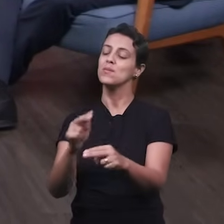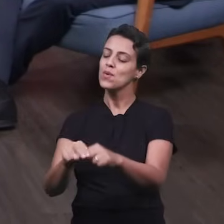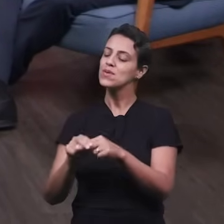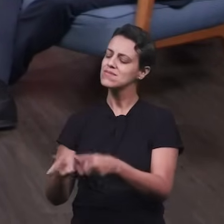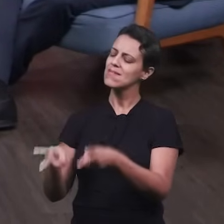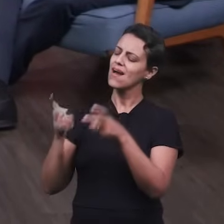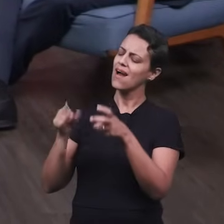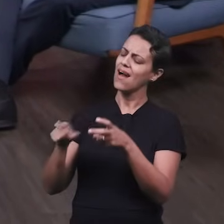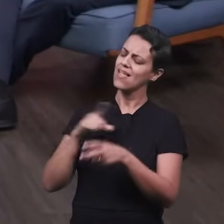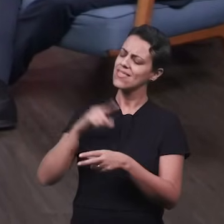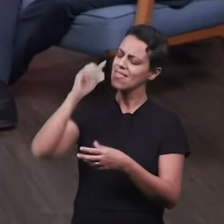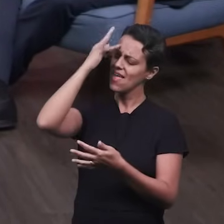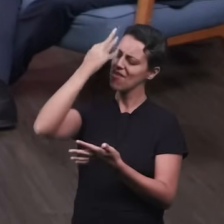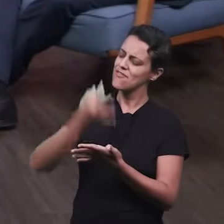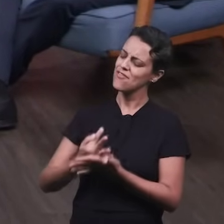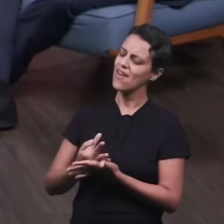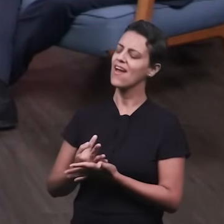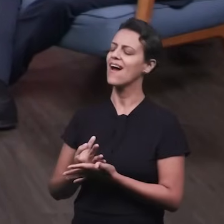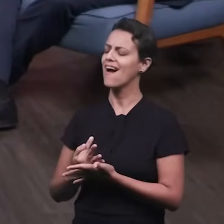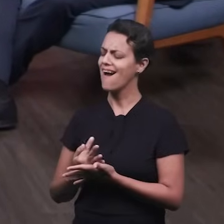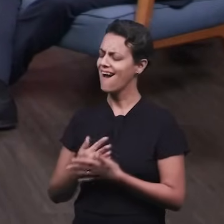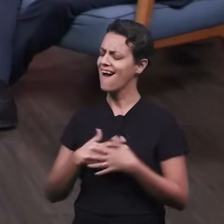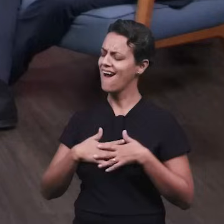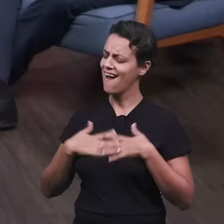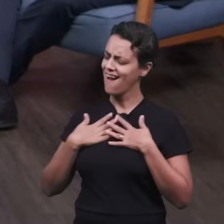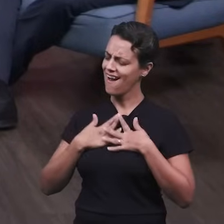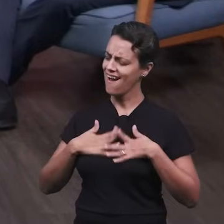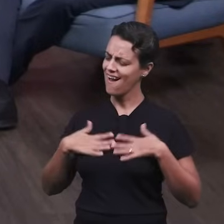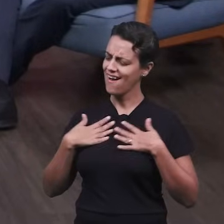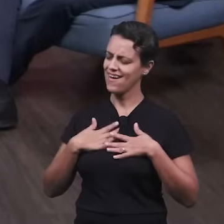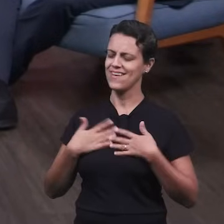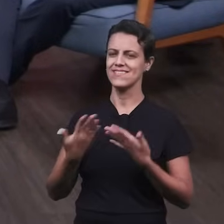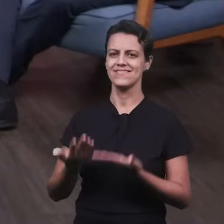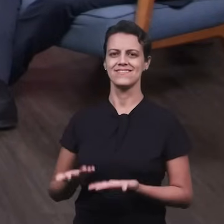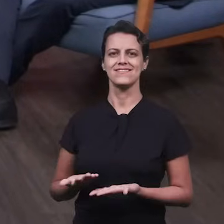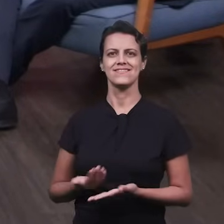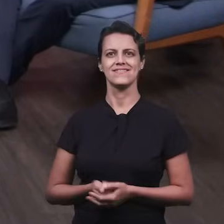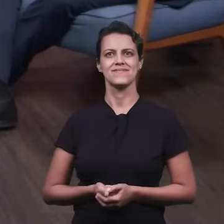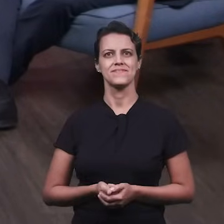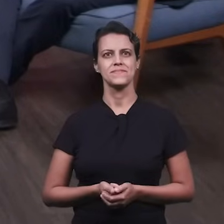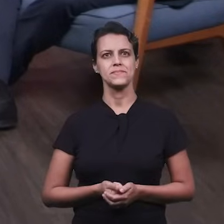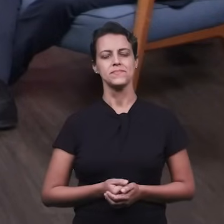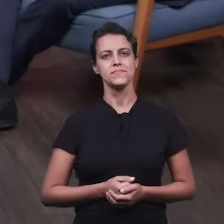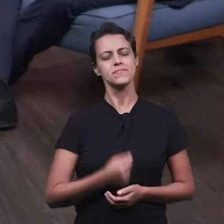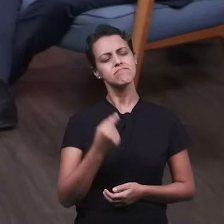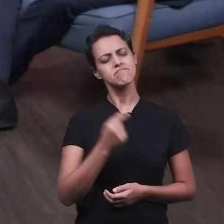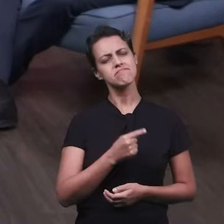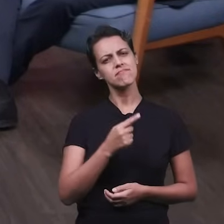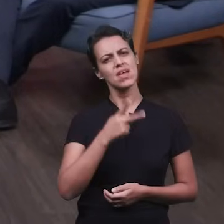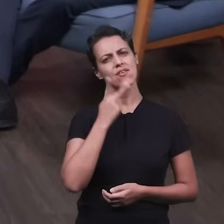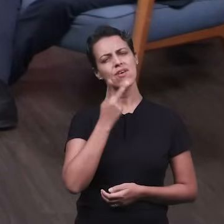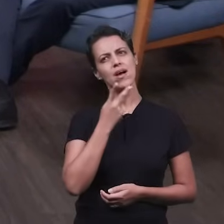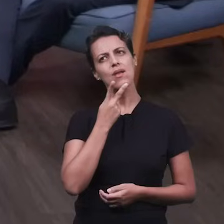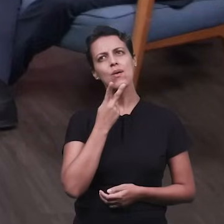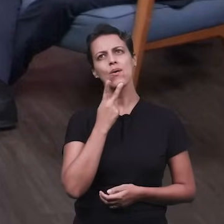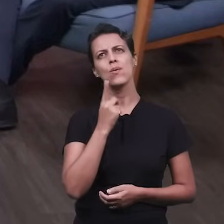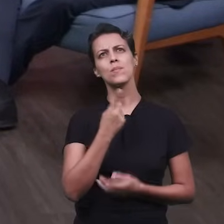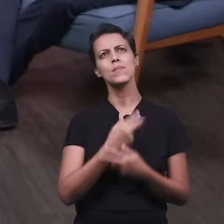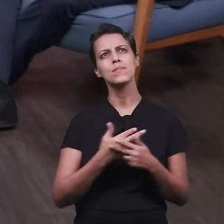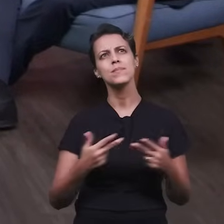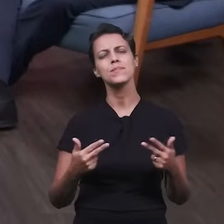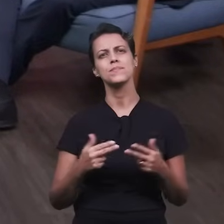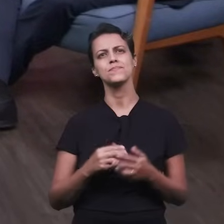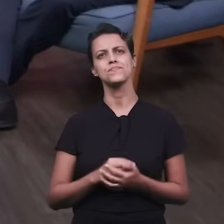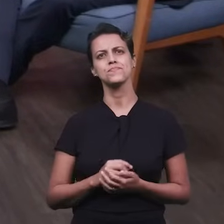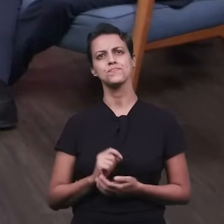agrada. Elemento, então, exatamente. Elemento necessário para que a igreja seja agradável. O Luiz tocou num ponto, assim, que é um ponto,